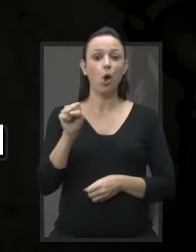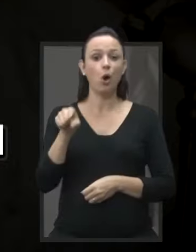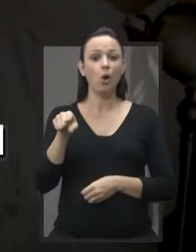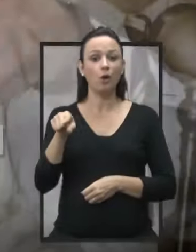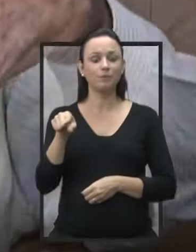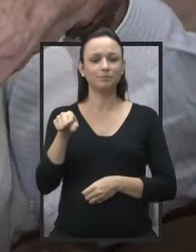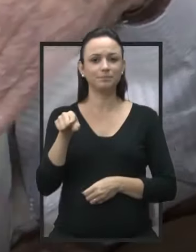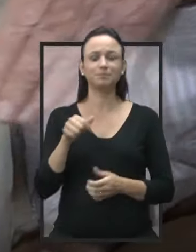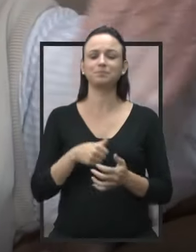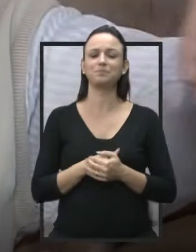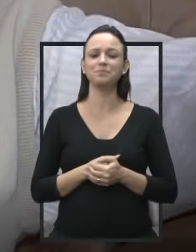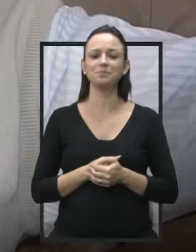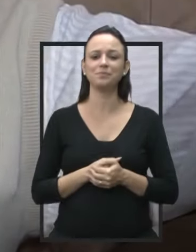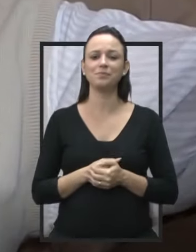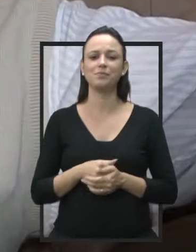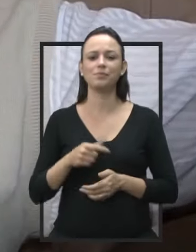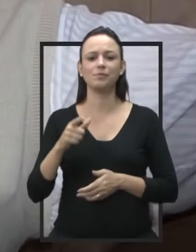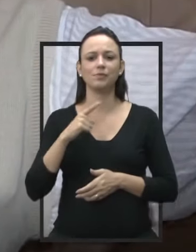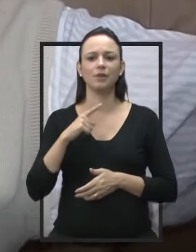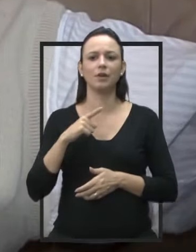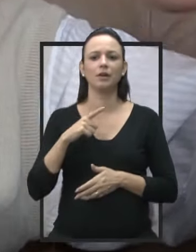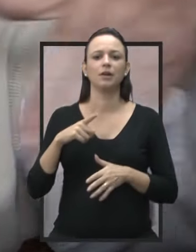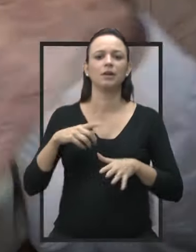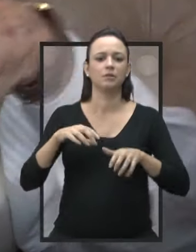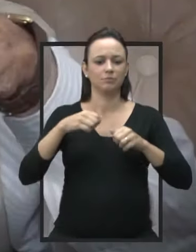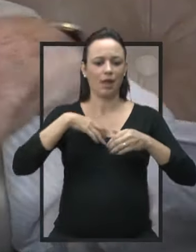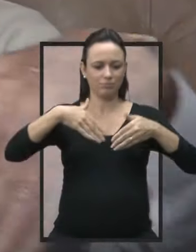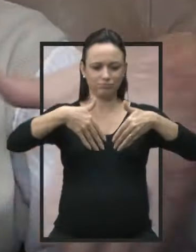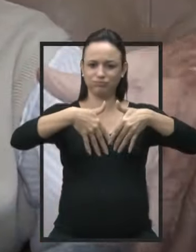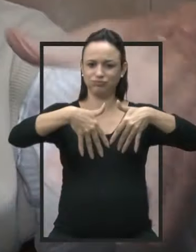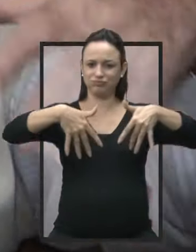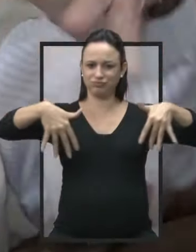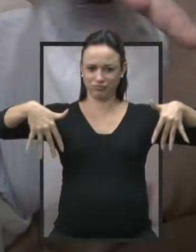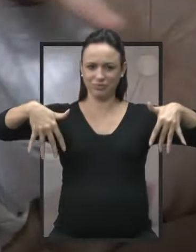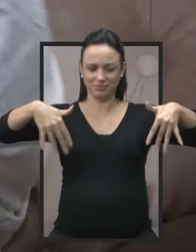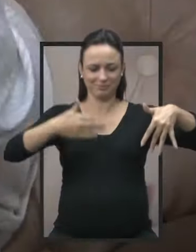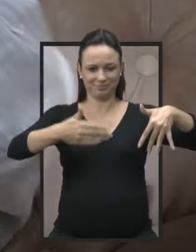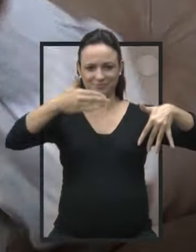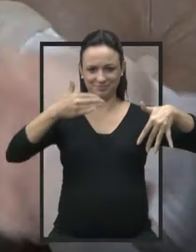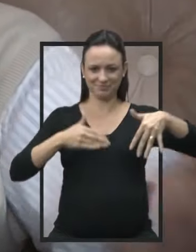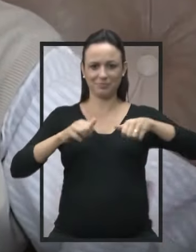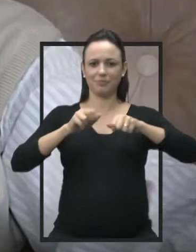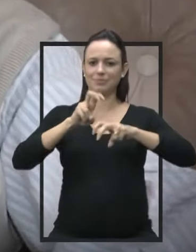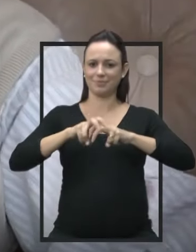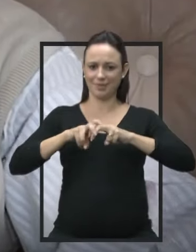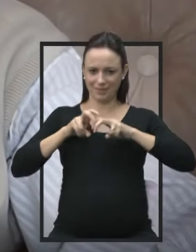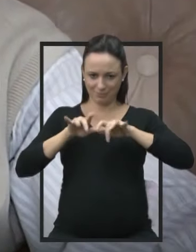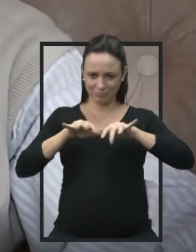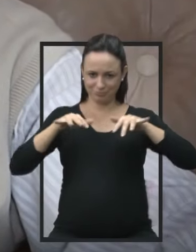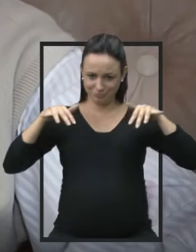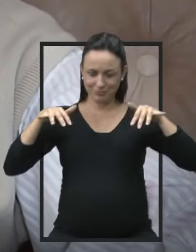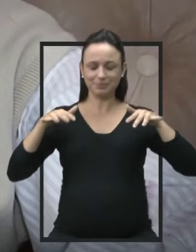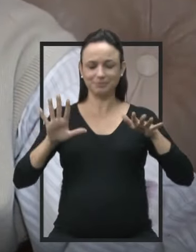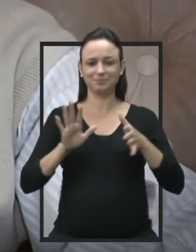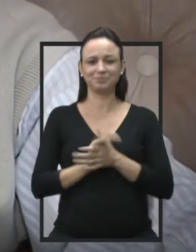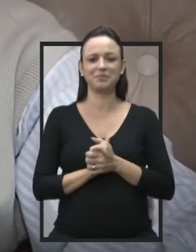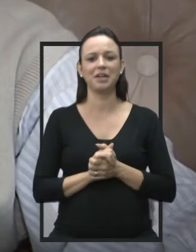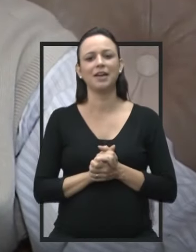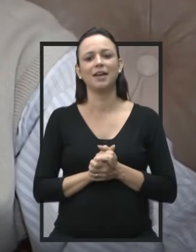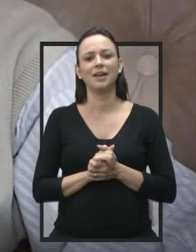e havia um balaústre assim, entre os vereadores e as cadeiras.